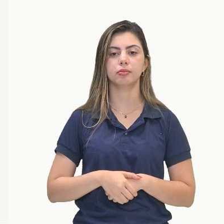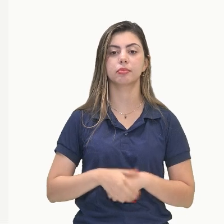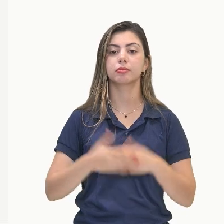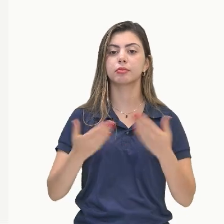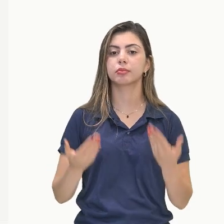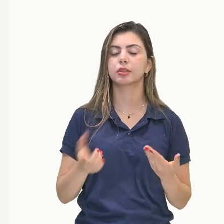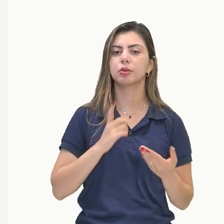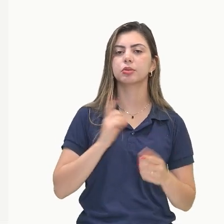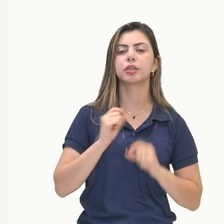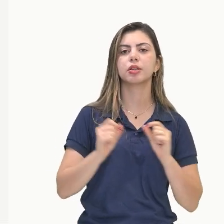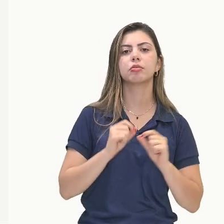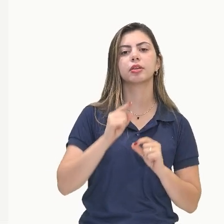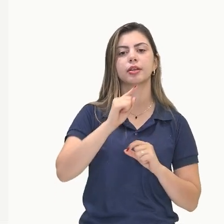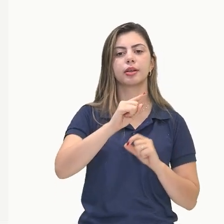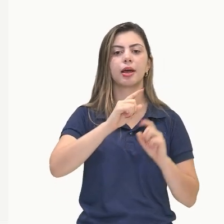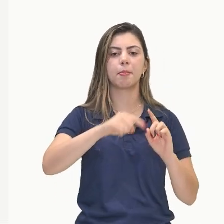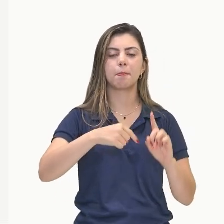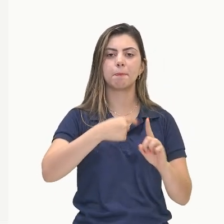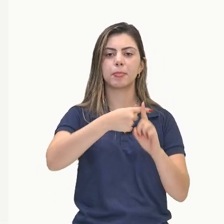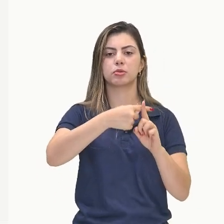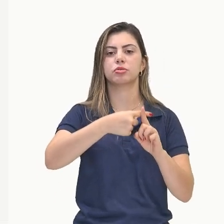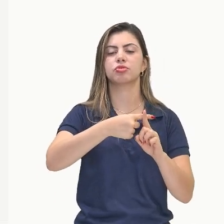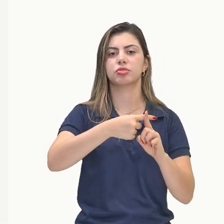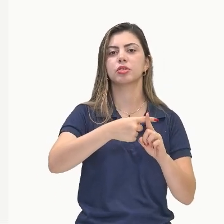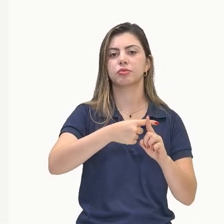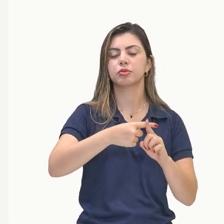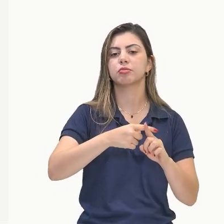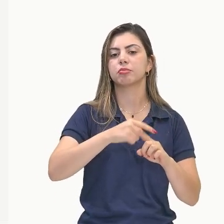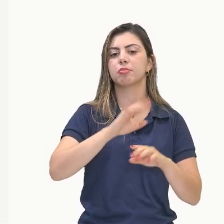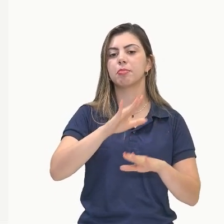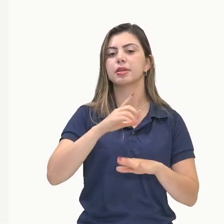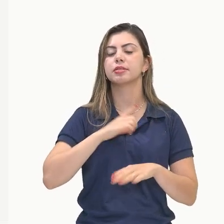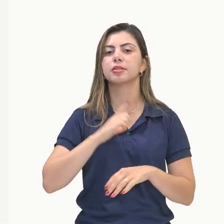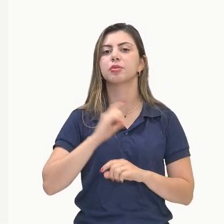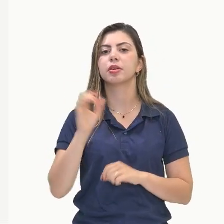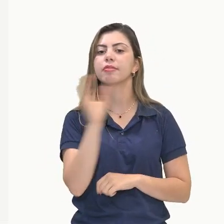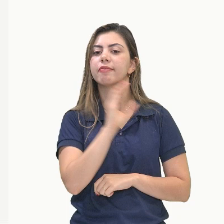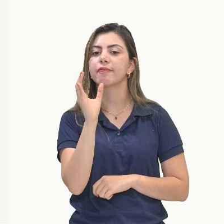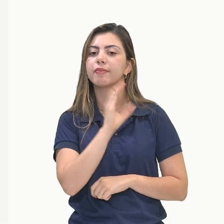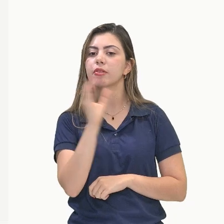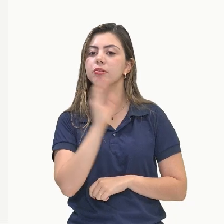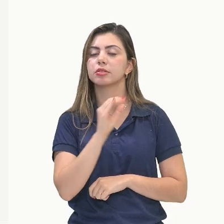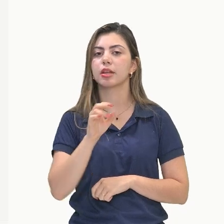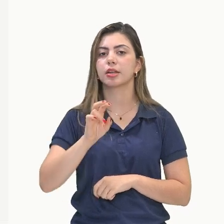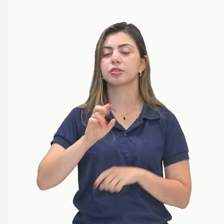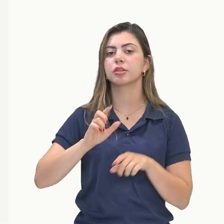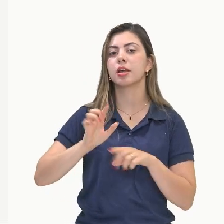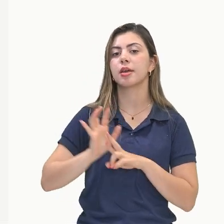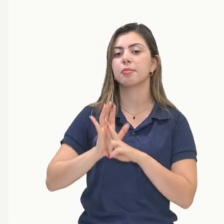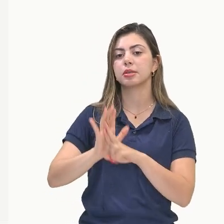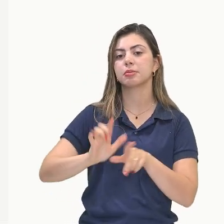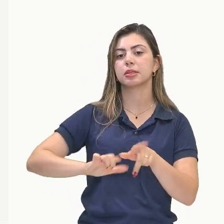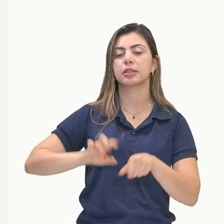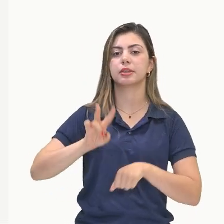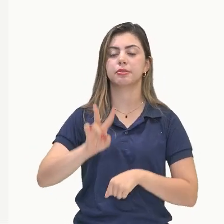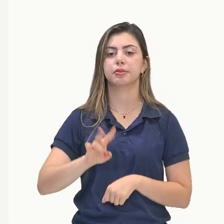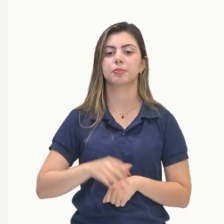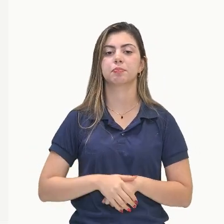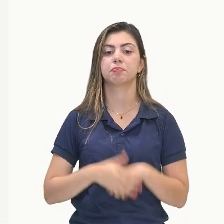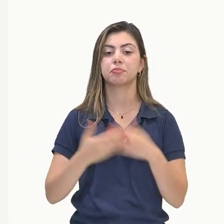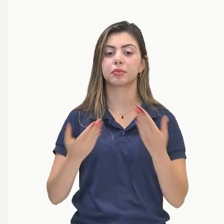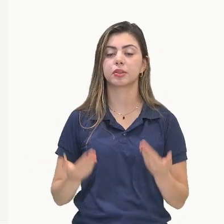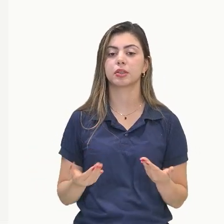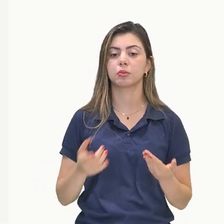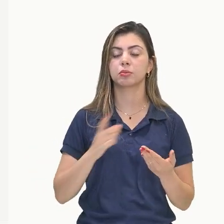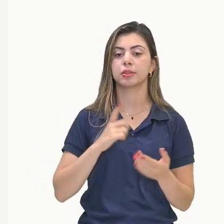uma carga elétrica mais que com uma velocidade v. O ângulo formado entre os